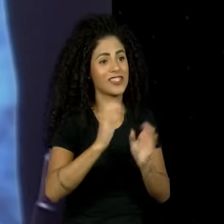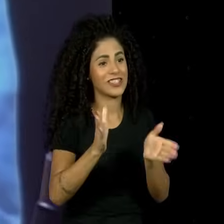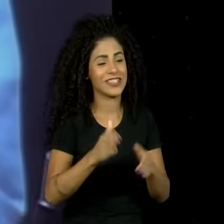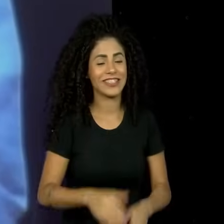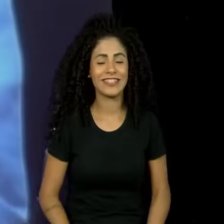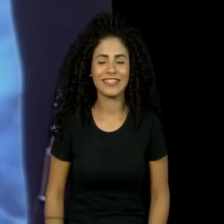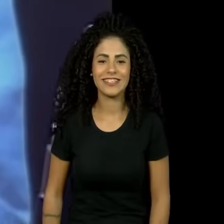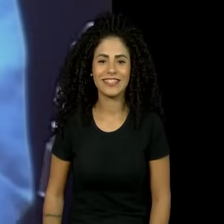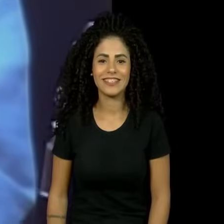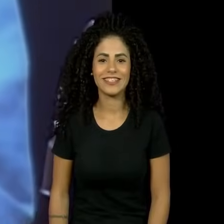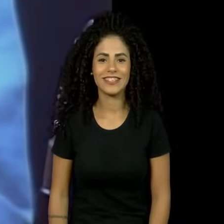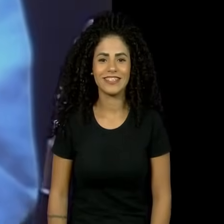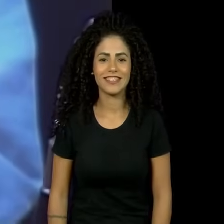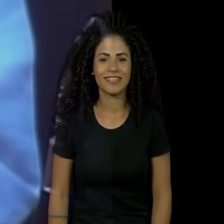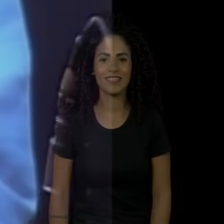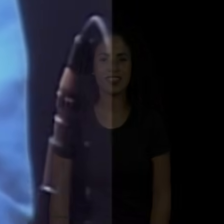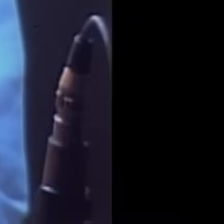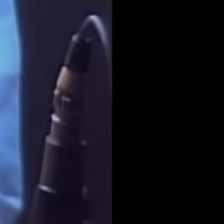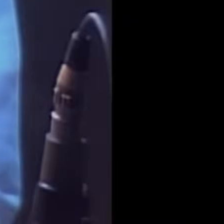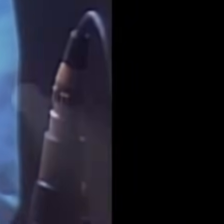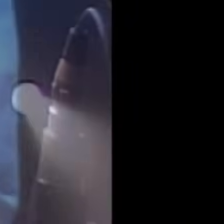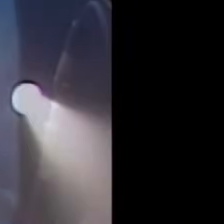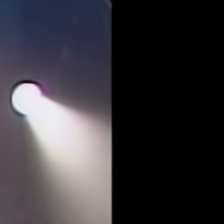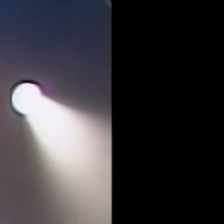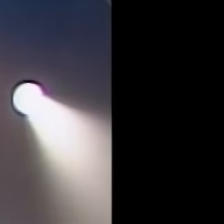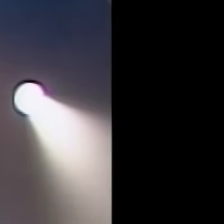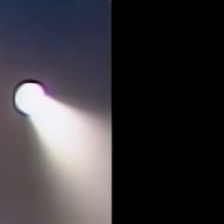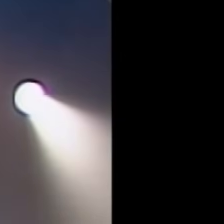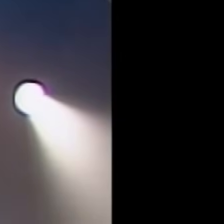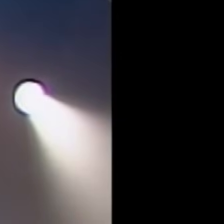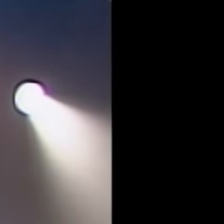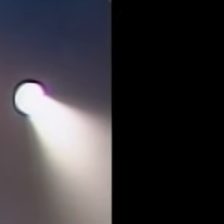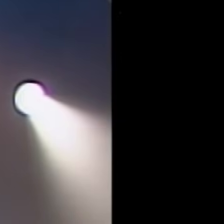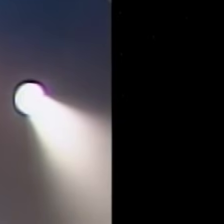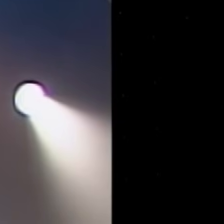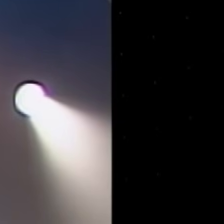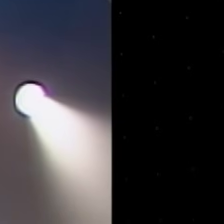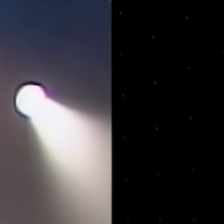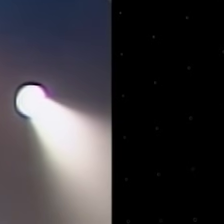Olha meus cabelos,